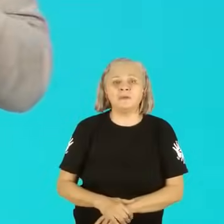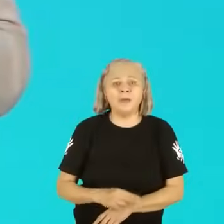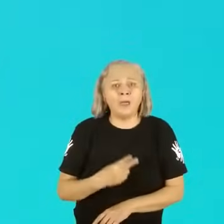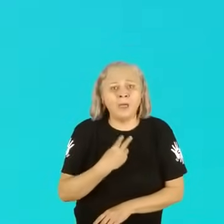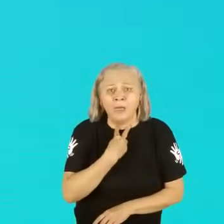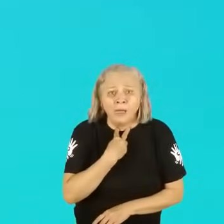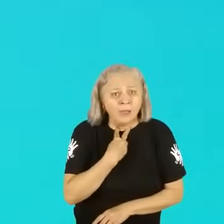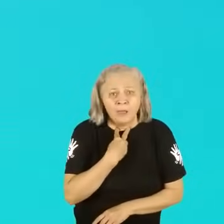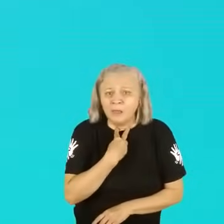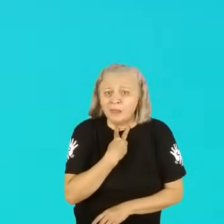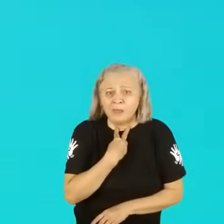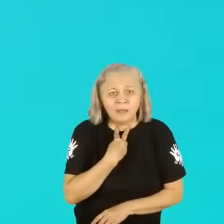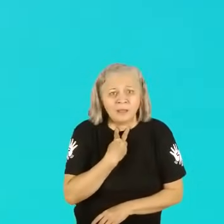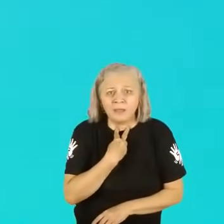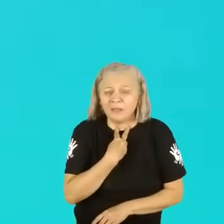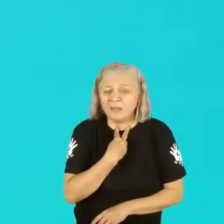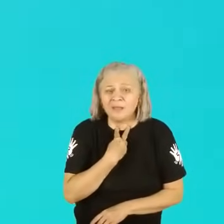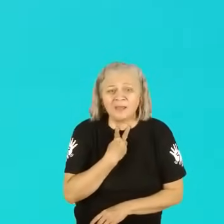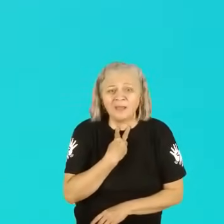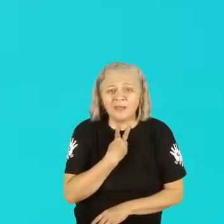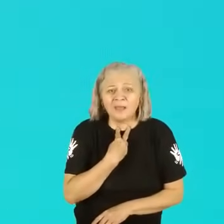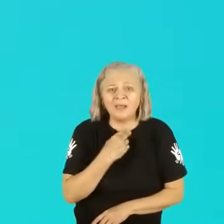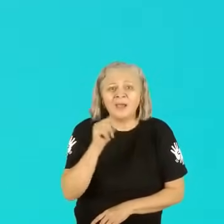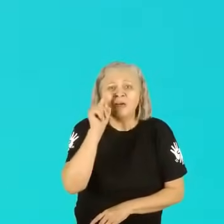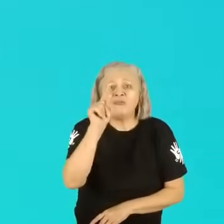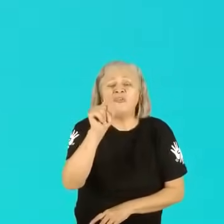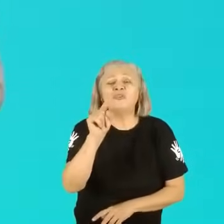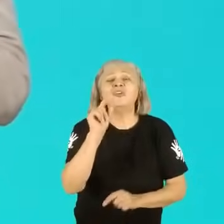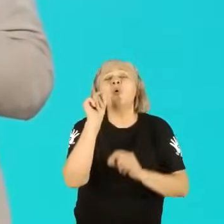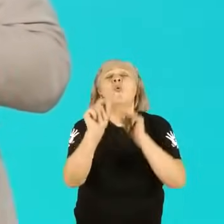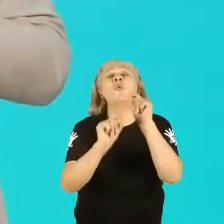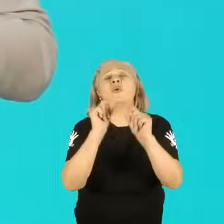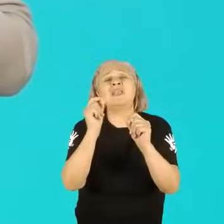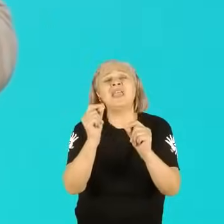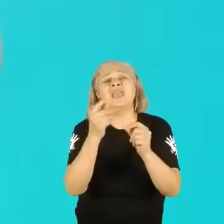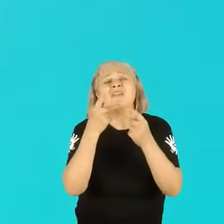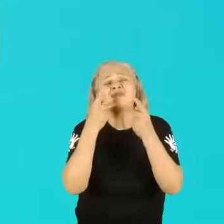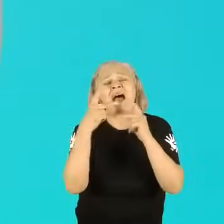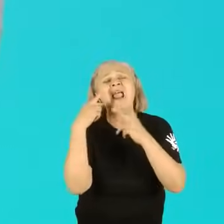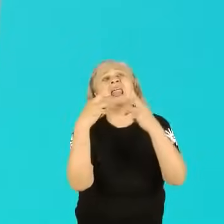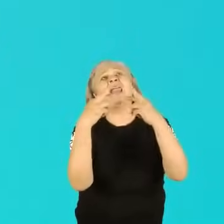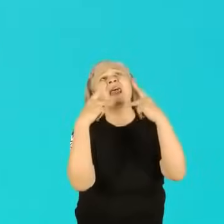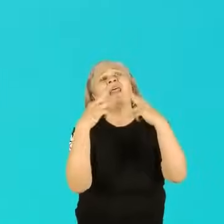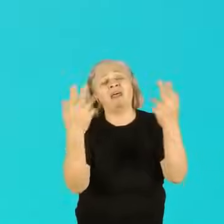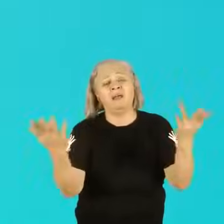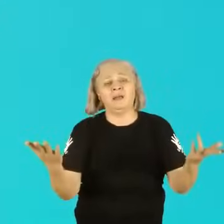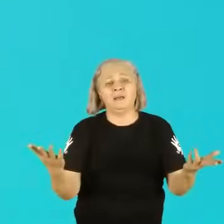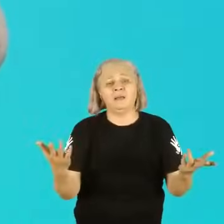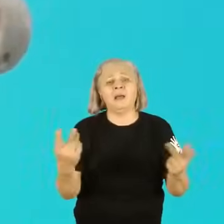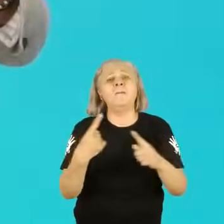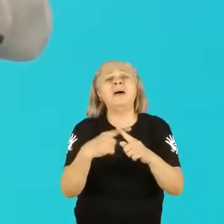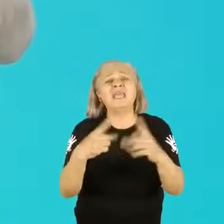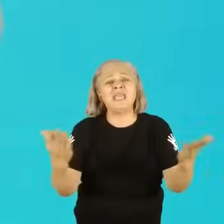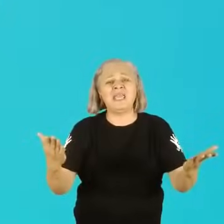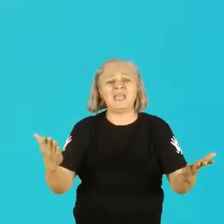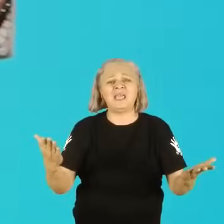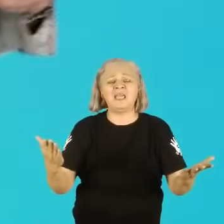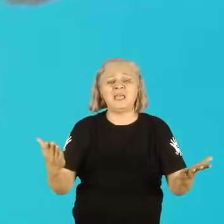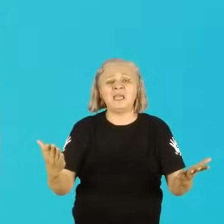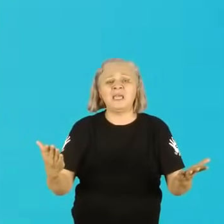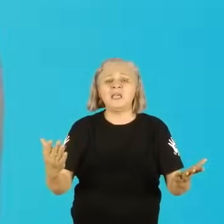ela adota. Qual é o discurso que você tem adotado? Ela faz uma declaração de fé, ela diz: se